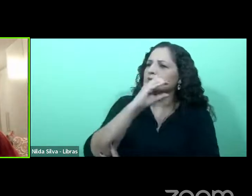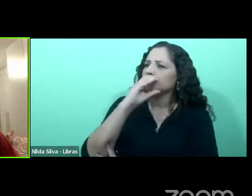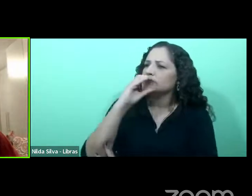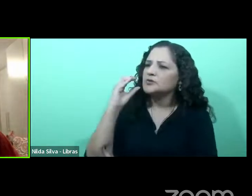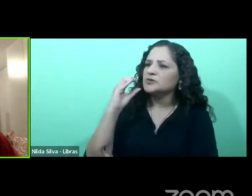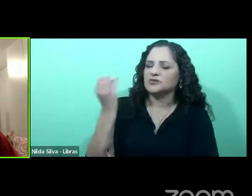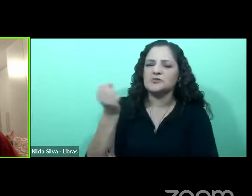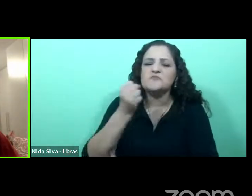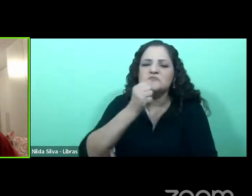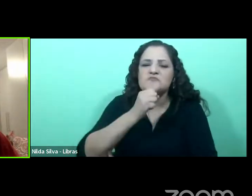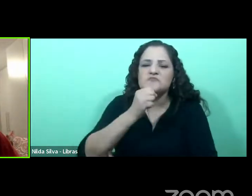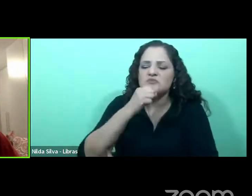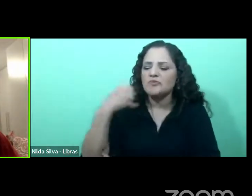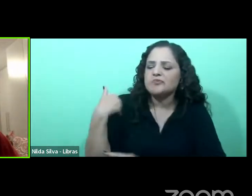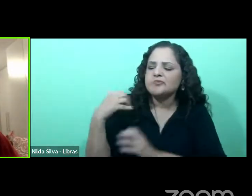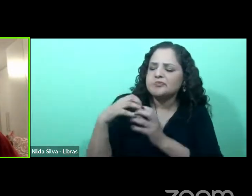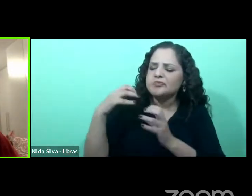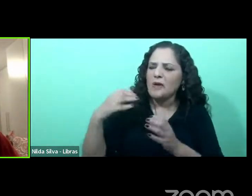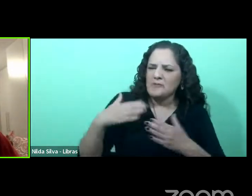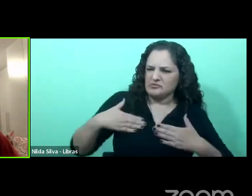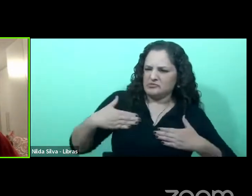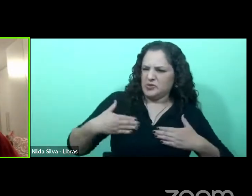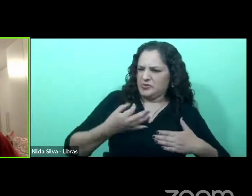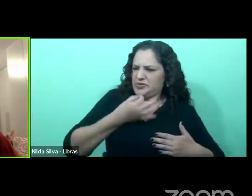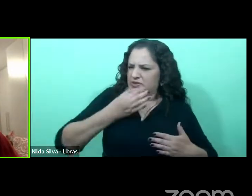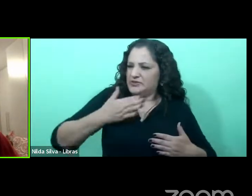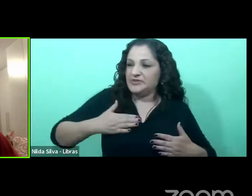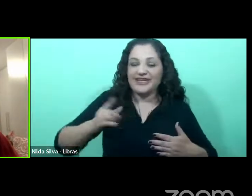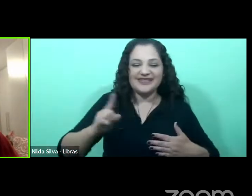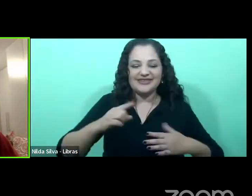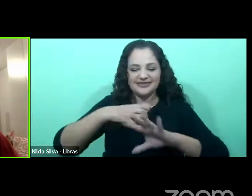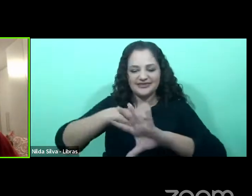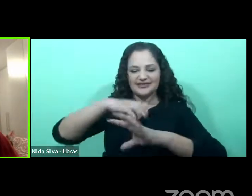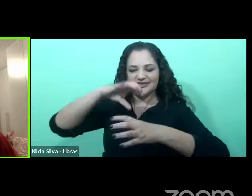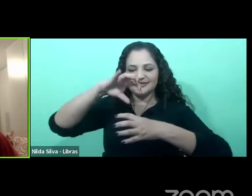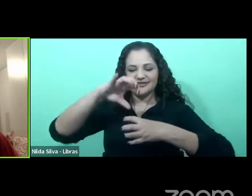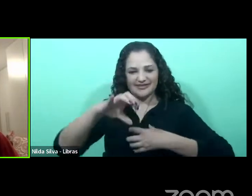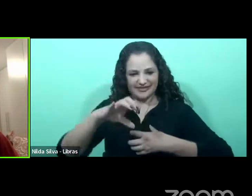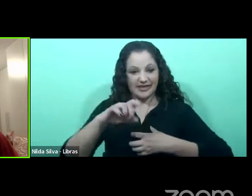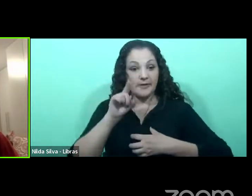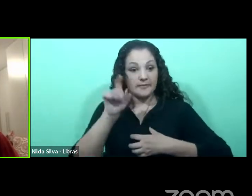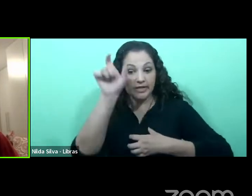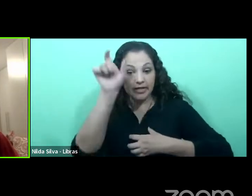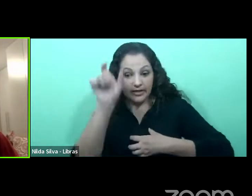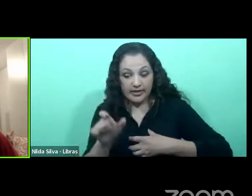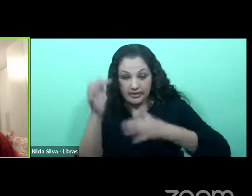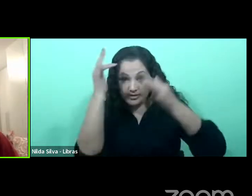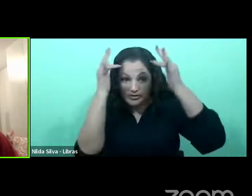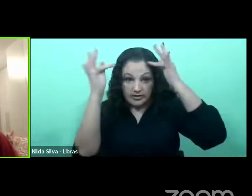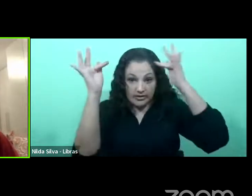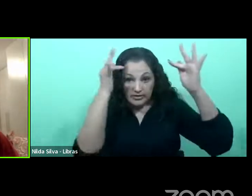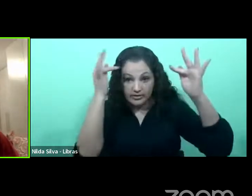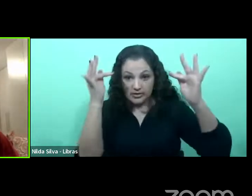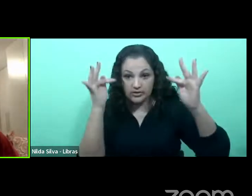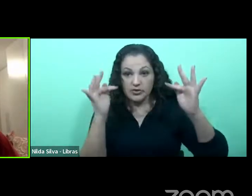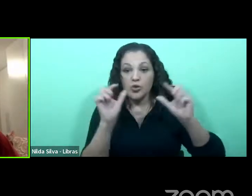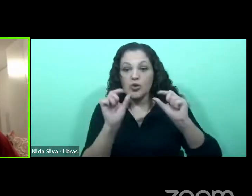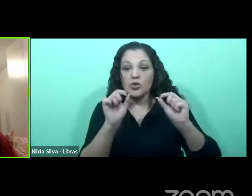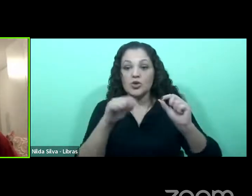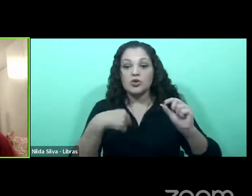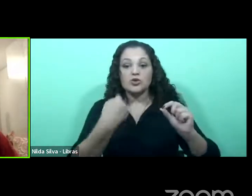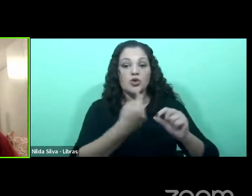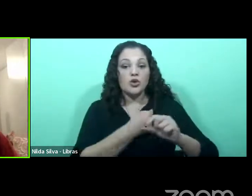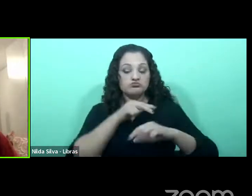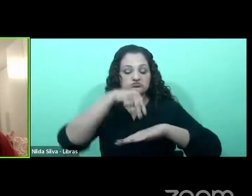né? Tentar olhar com os olhos do outro. Para o Bakhtin, a gente tem um lugar único e insubstituível no mundo e, portanto, não